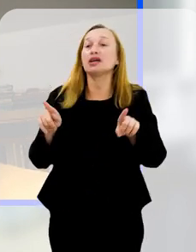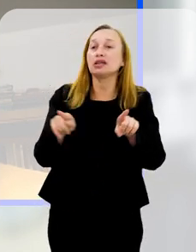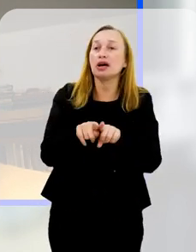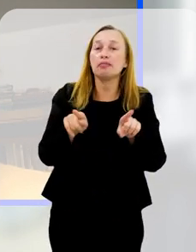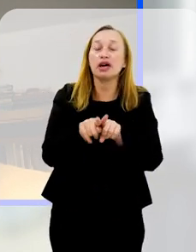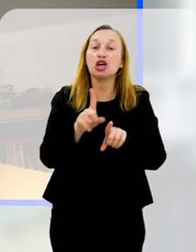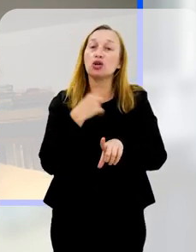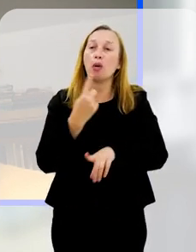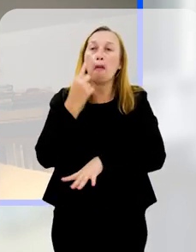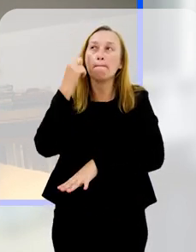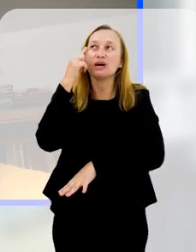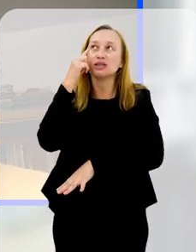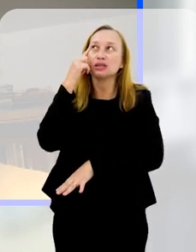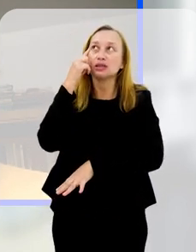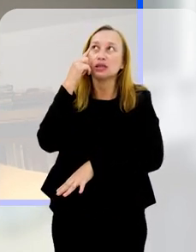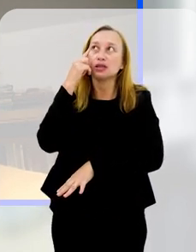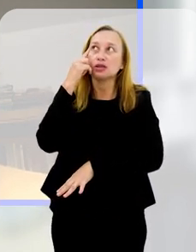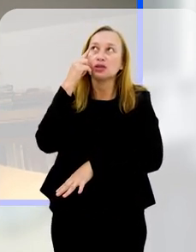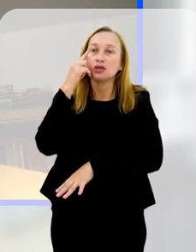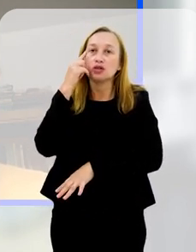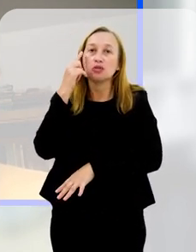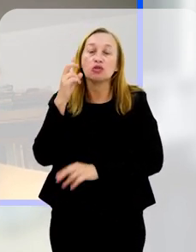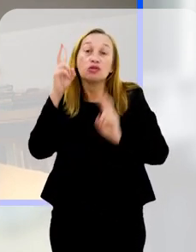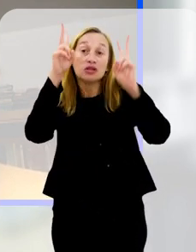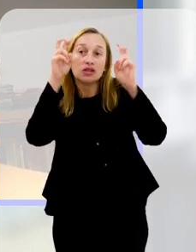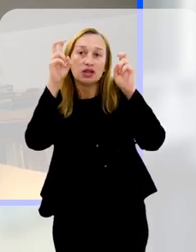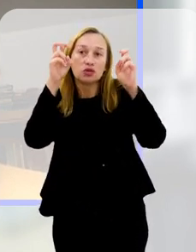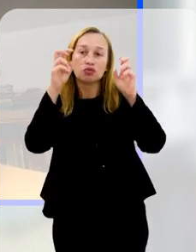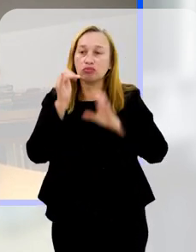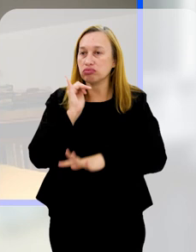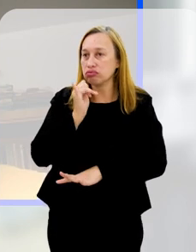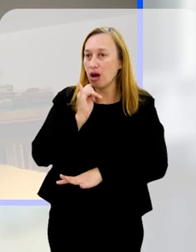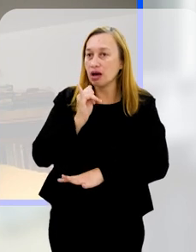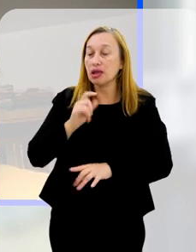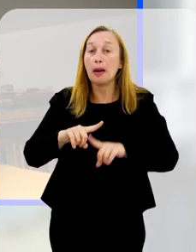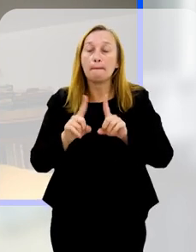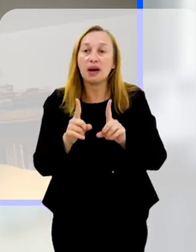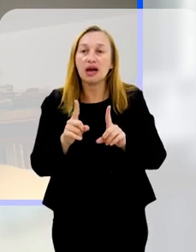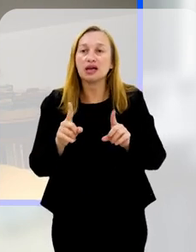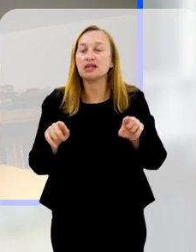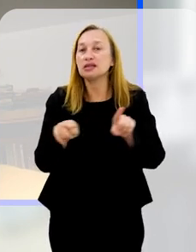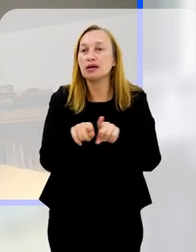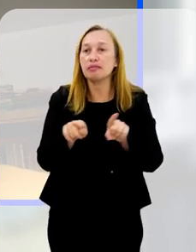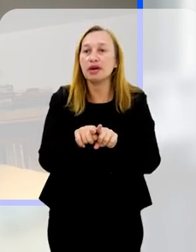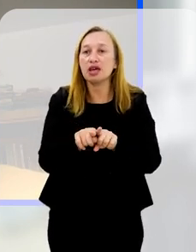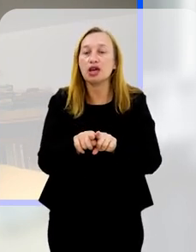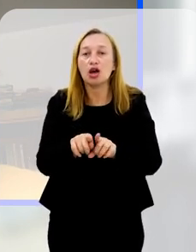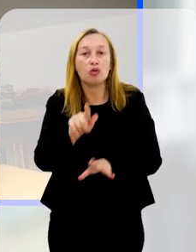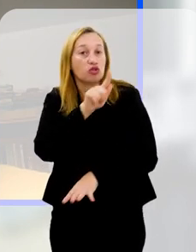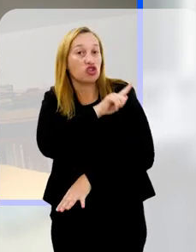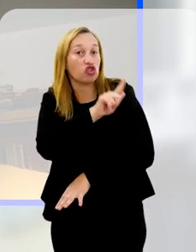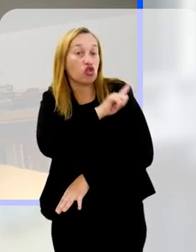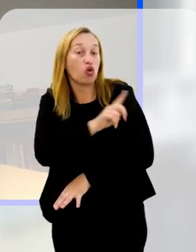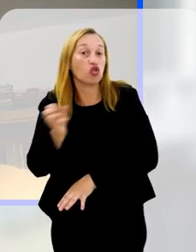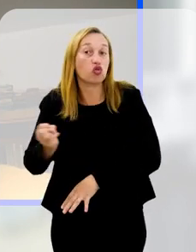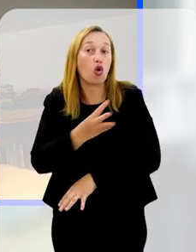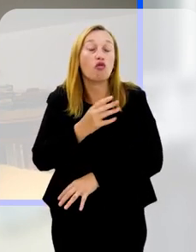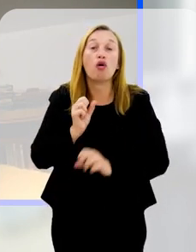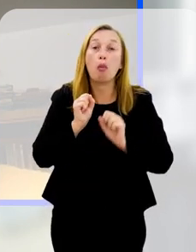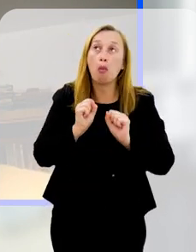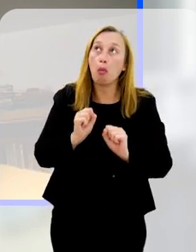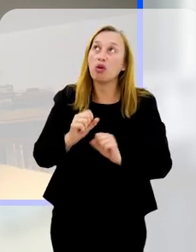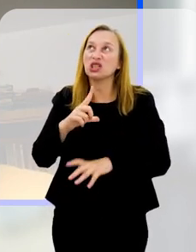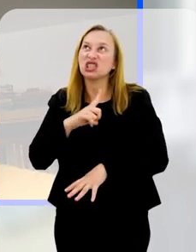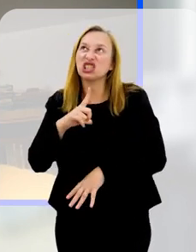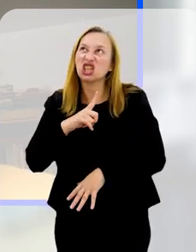tempo nós refletimos sobre os fatos que narramos. Mas eu acho que, sobretudo para os novos gestores, ele